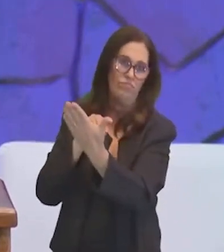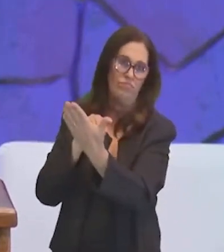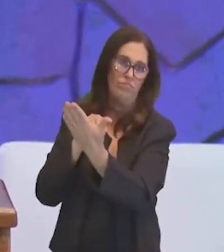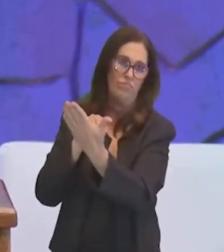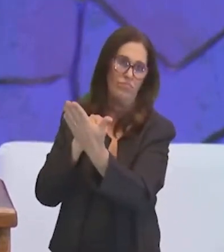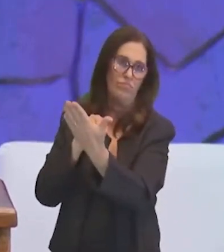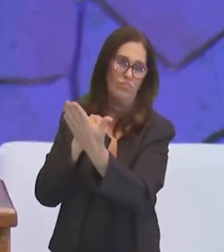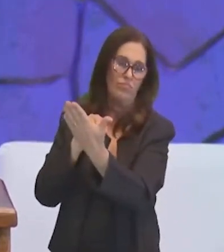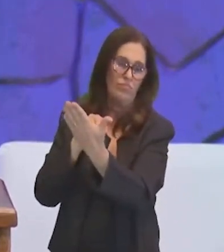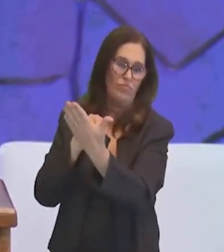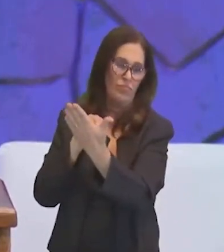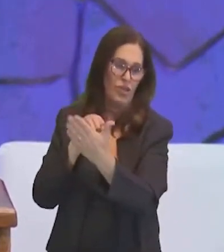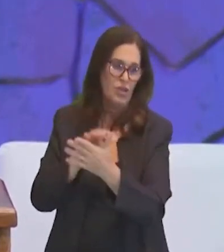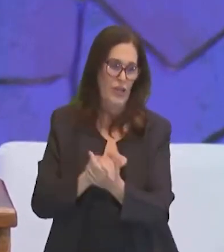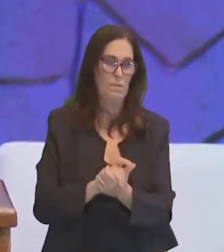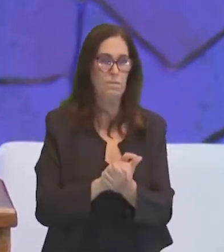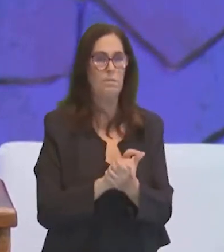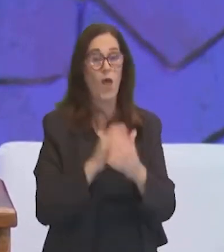para obedecer.